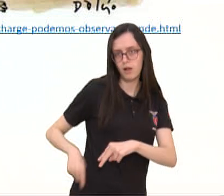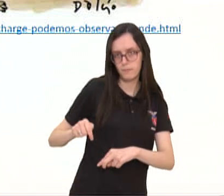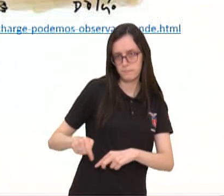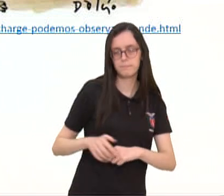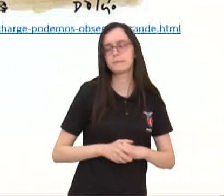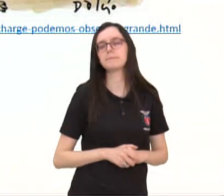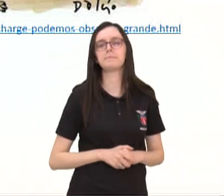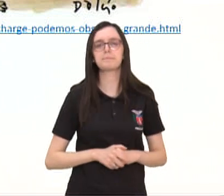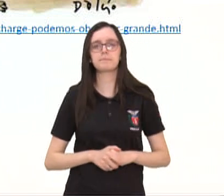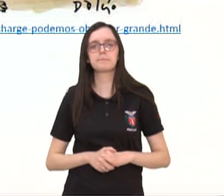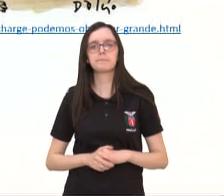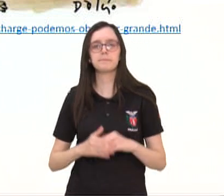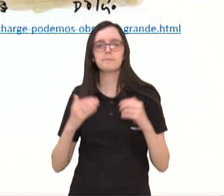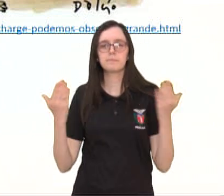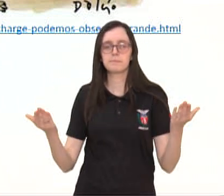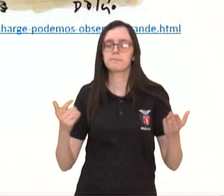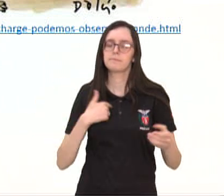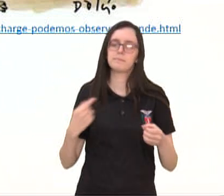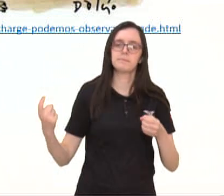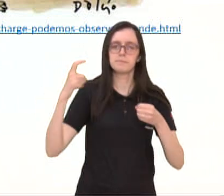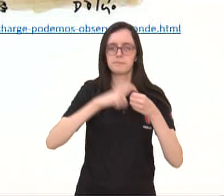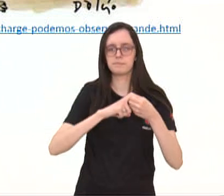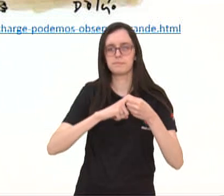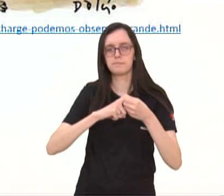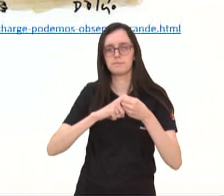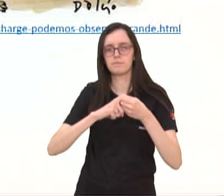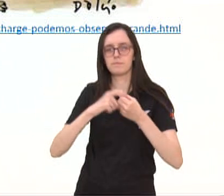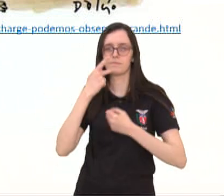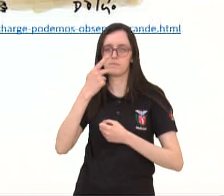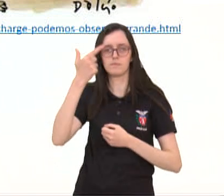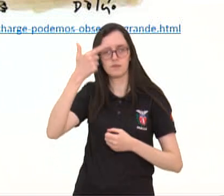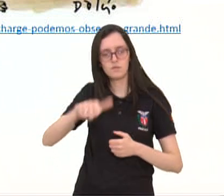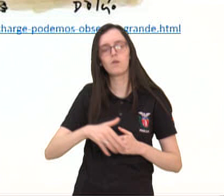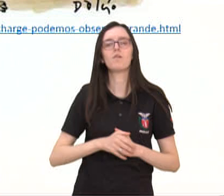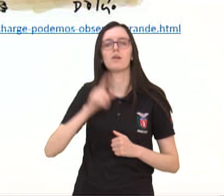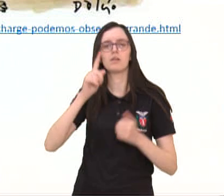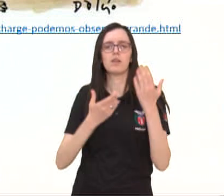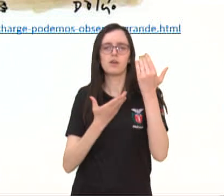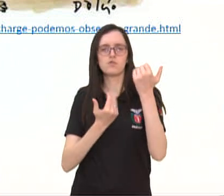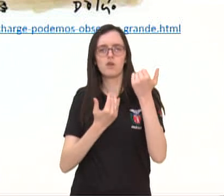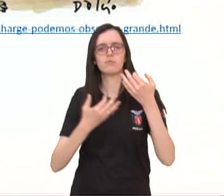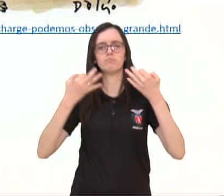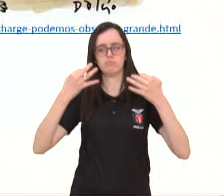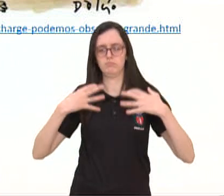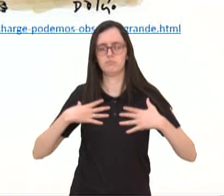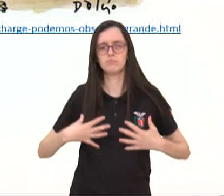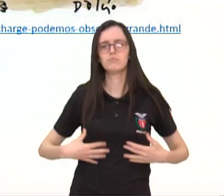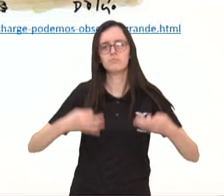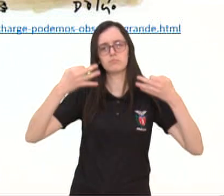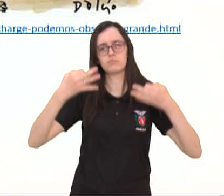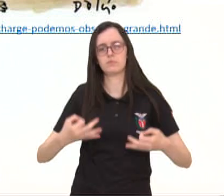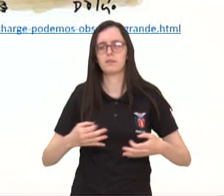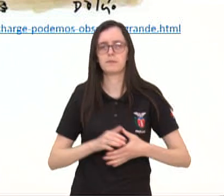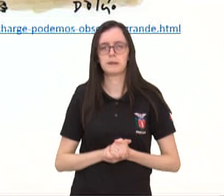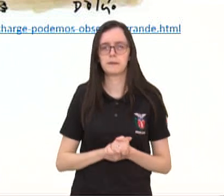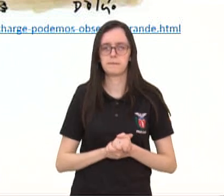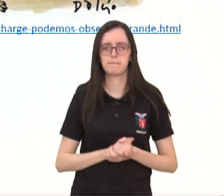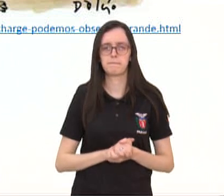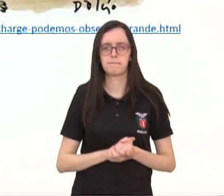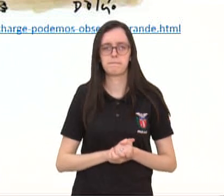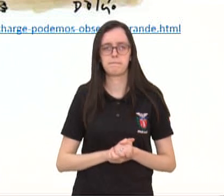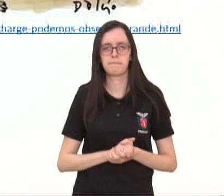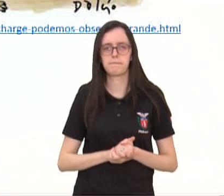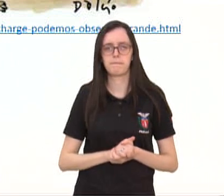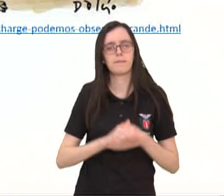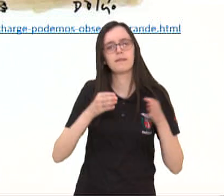ali. Então, volto a dizer, uma jovem bem caracterizada, bem vestida em si. Do